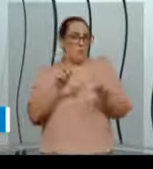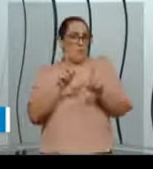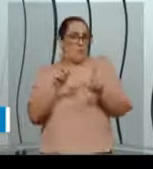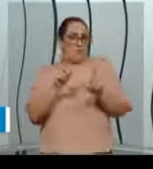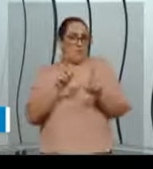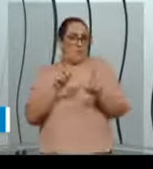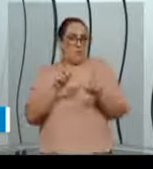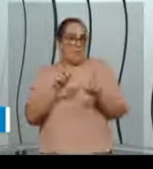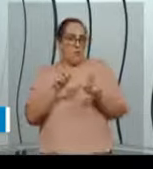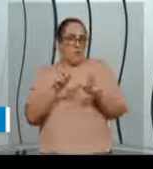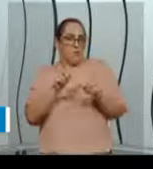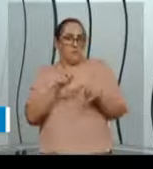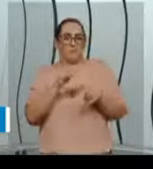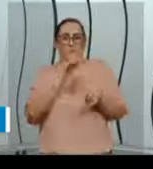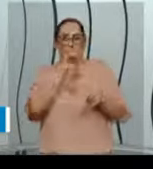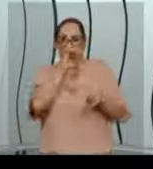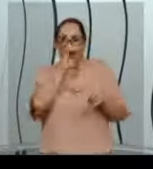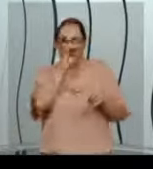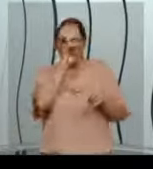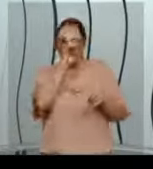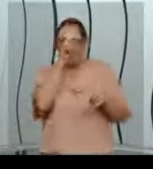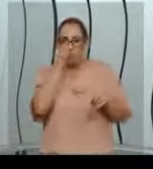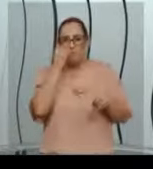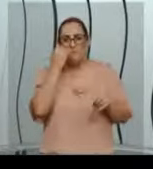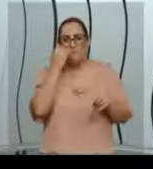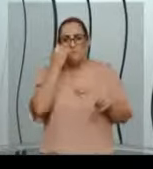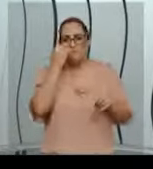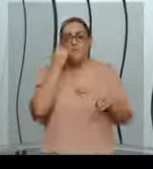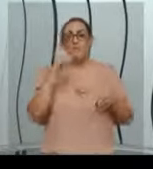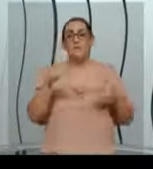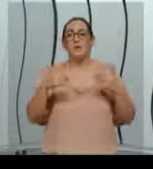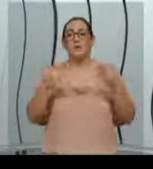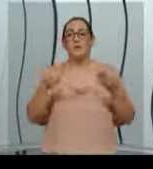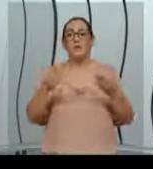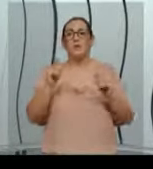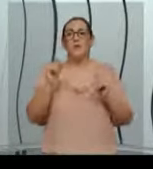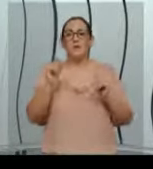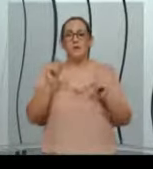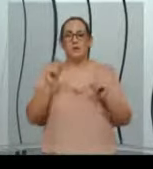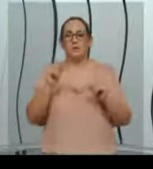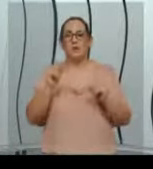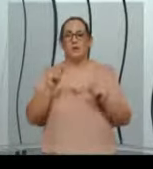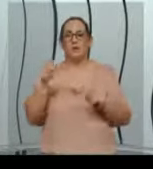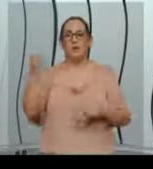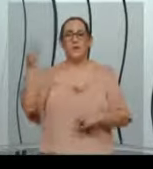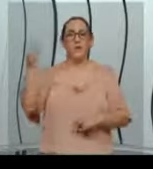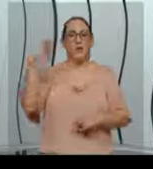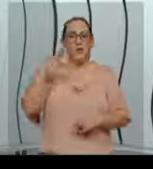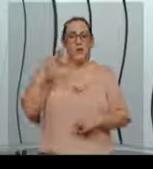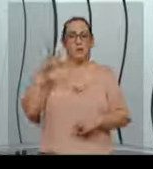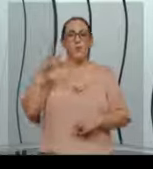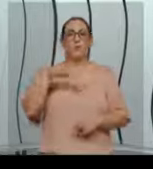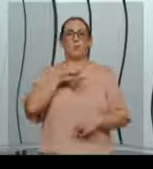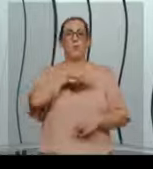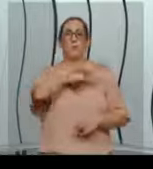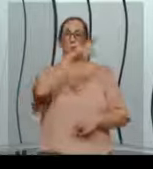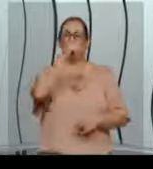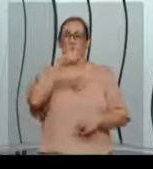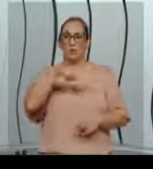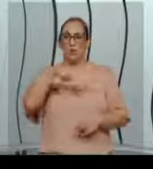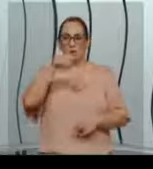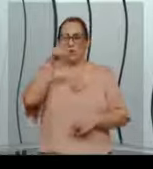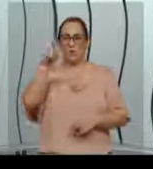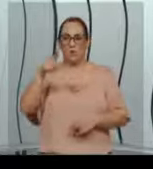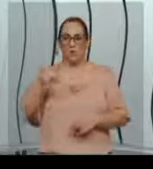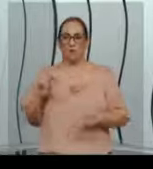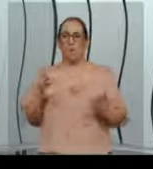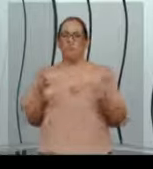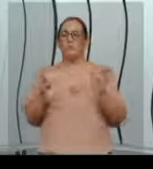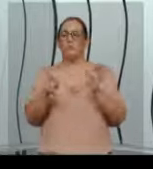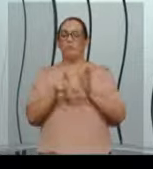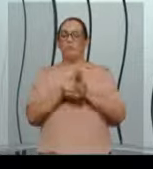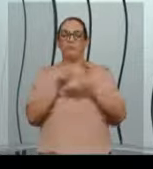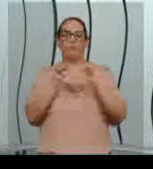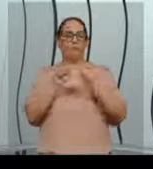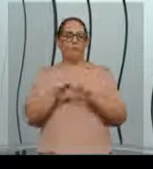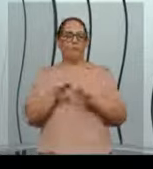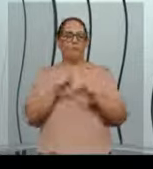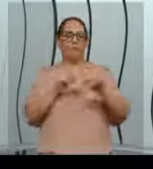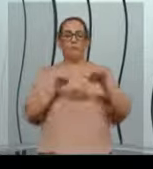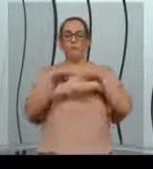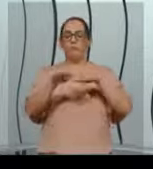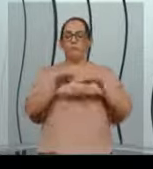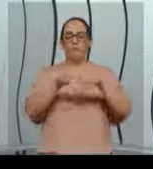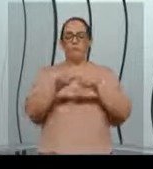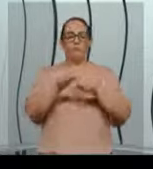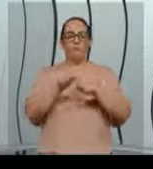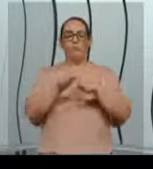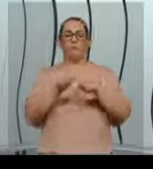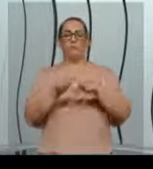luz polarizada. Deu para entender? Então, a luz é uma onda eletromagnética que tem vibração para todos os lados, vai passar por um